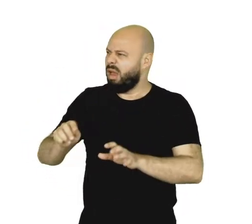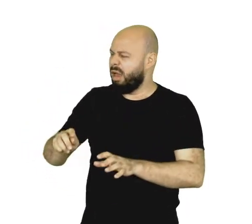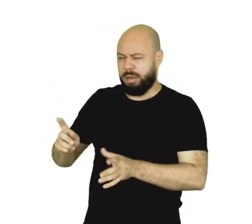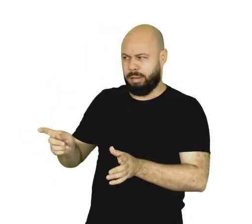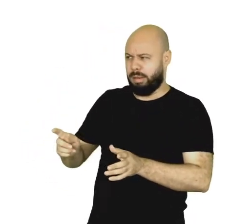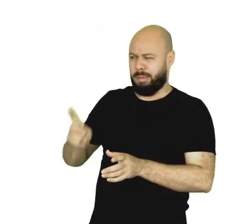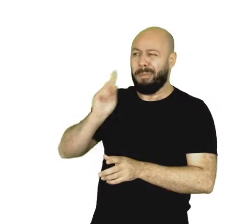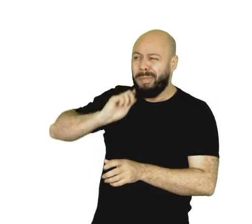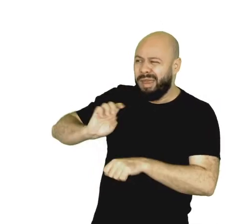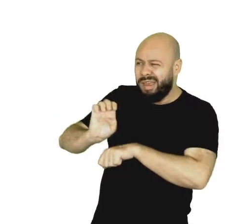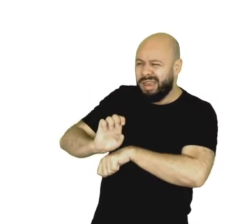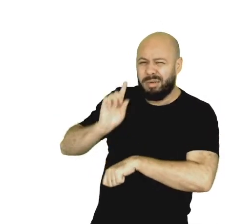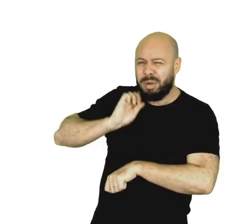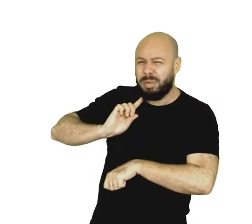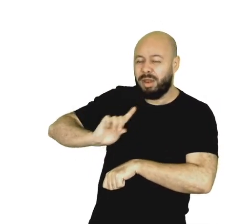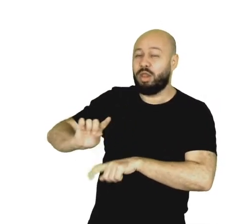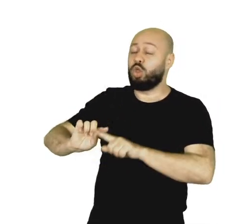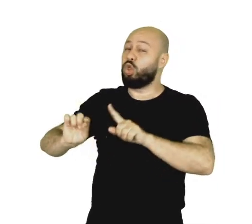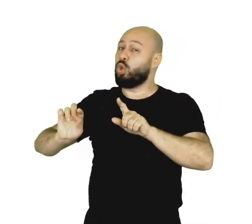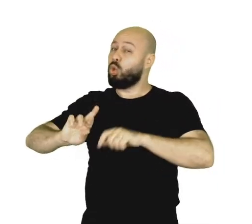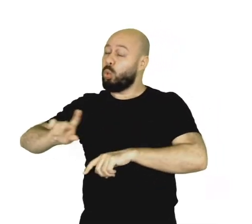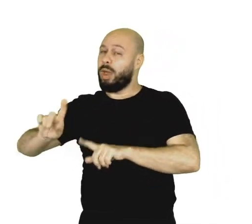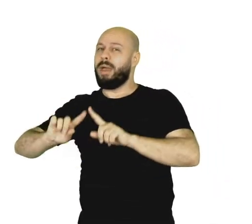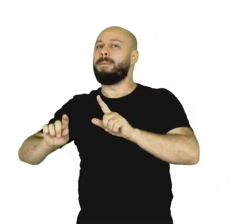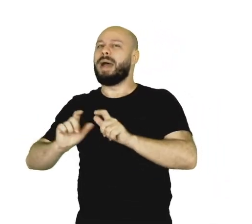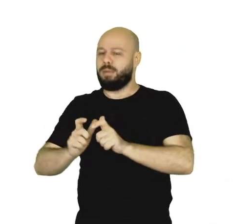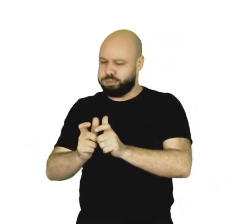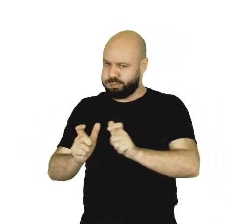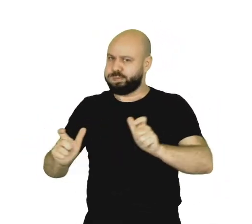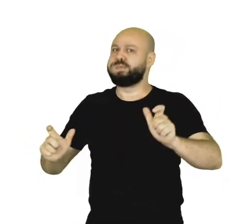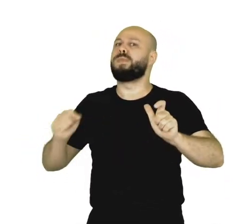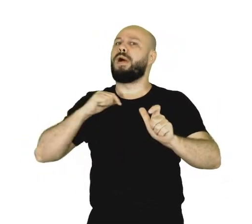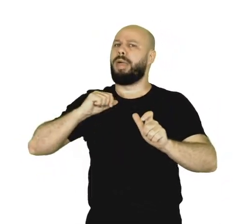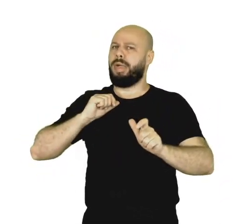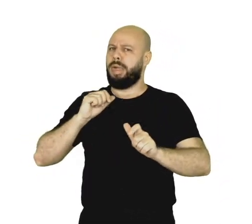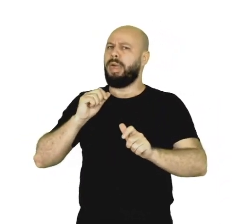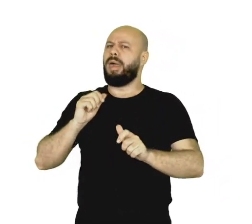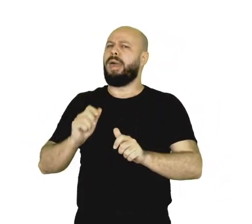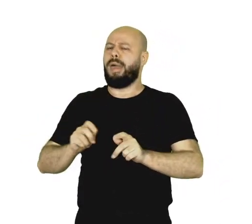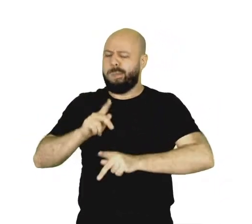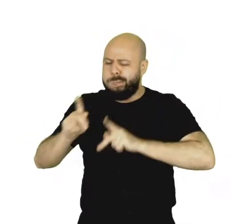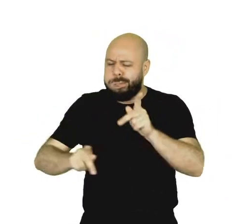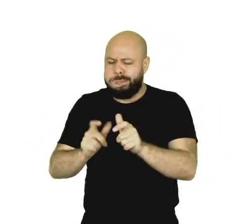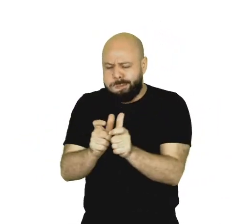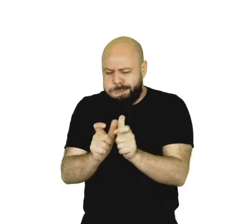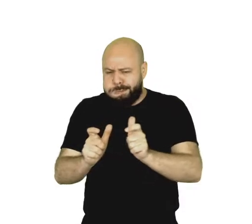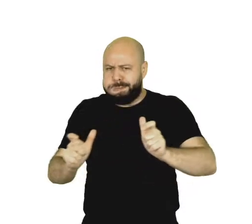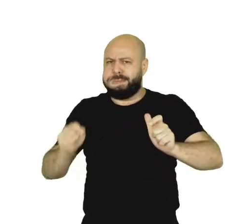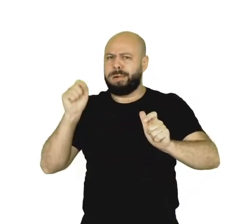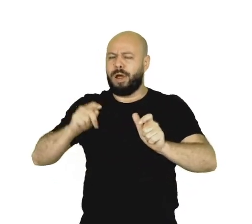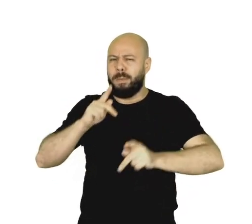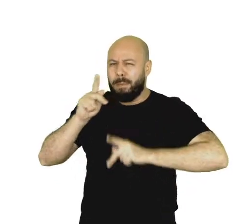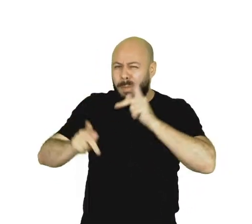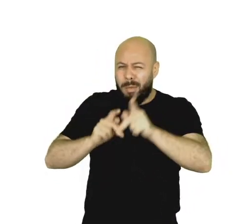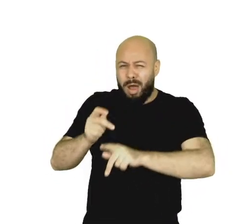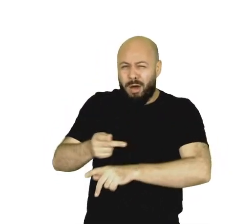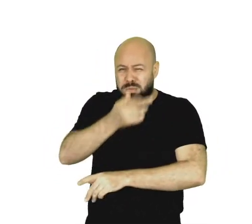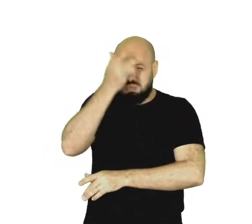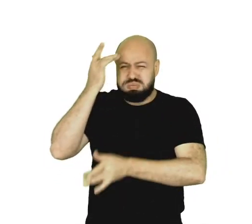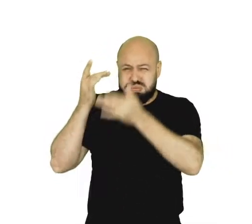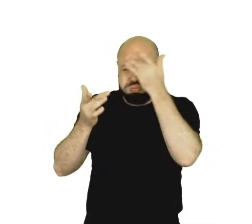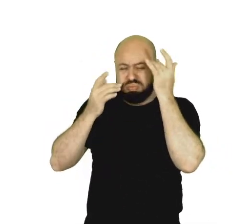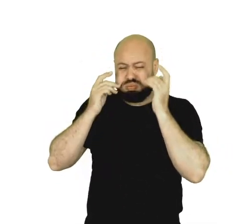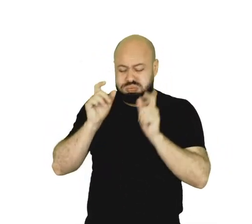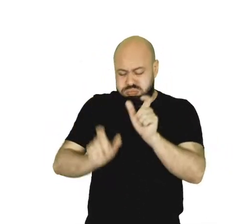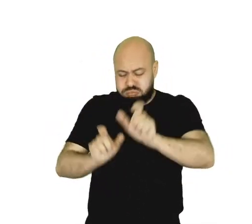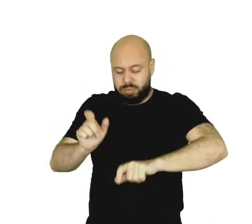mas ainda assim é uma área com grande expansão demográfica, tem uma grande concentração demográfica, tá certo? E